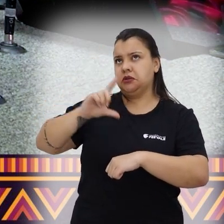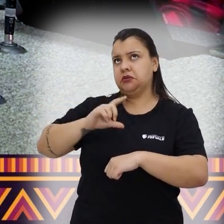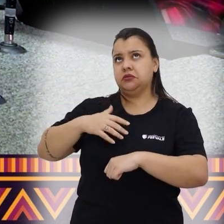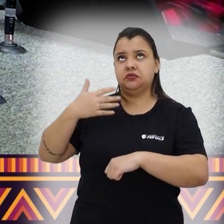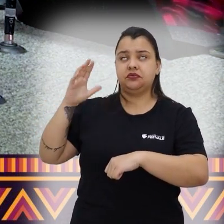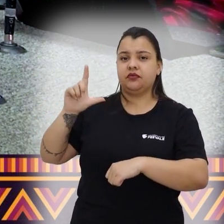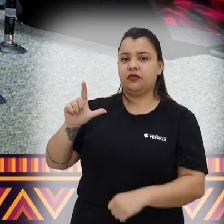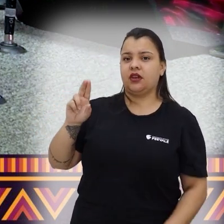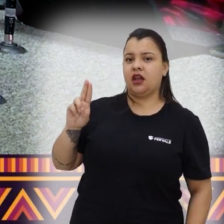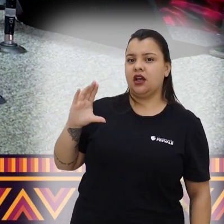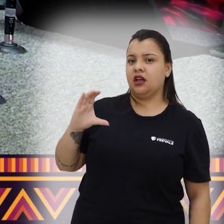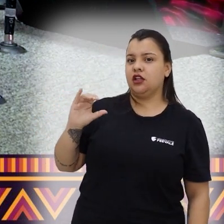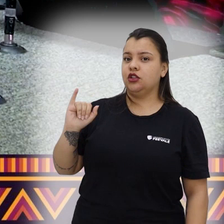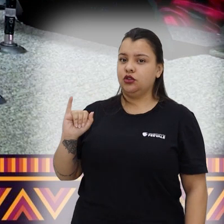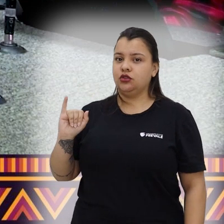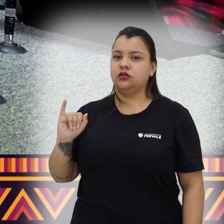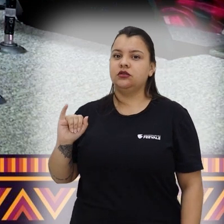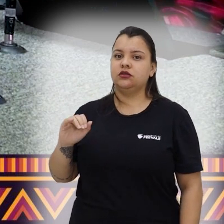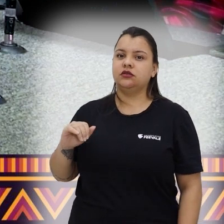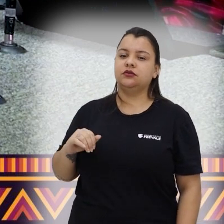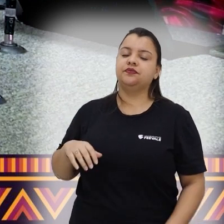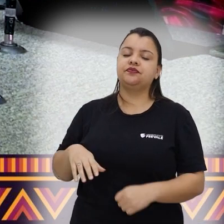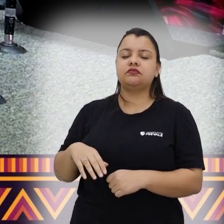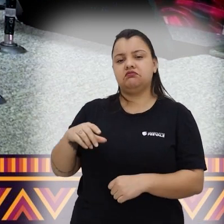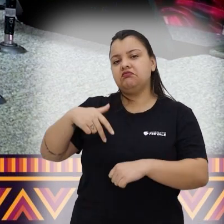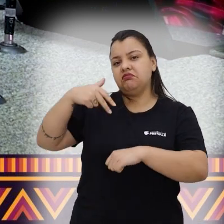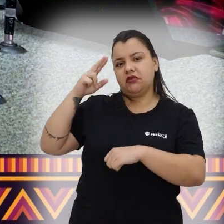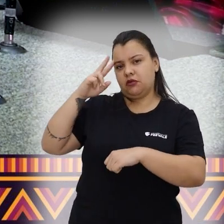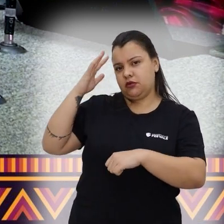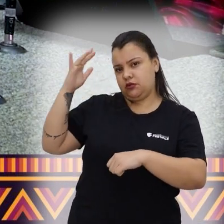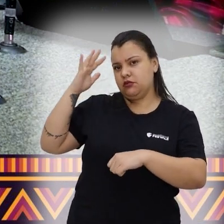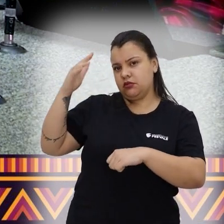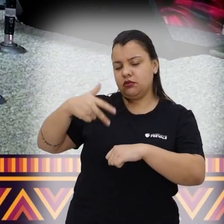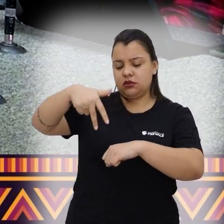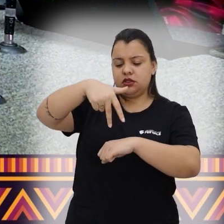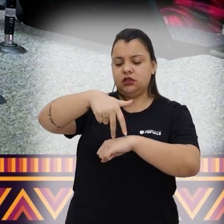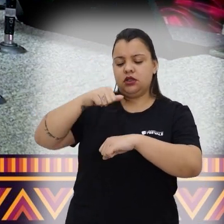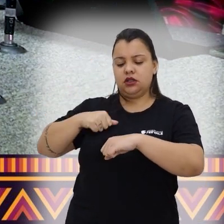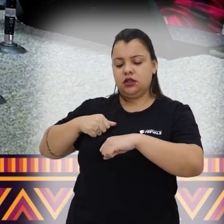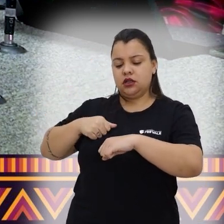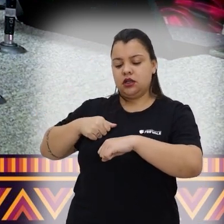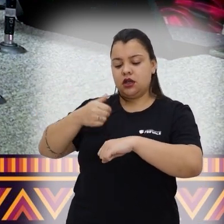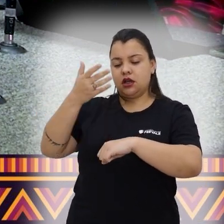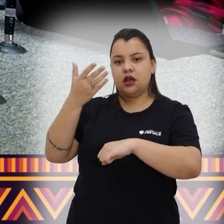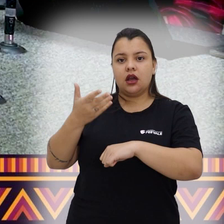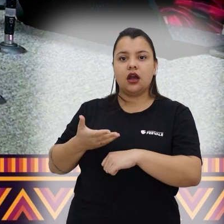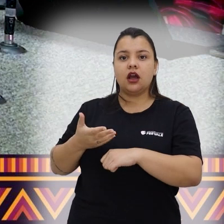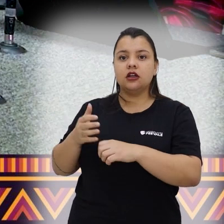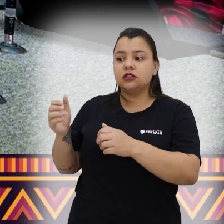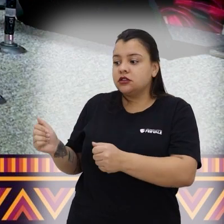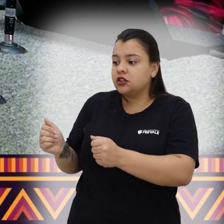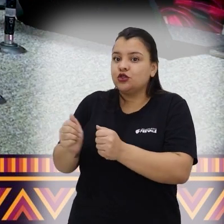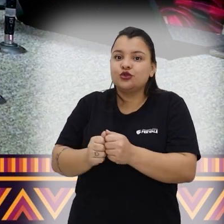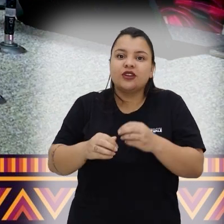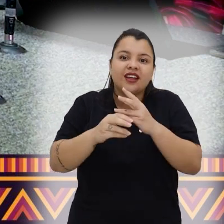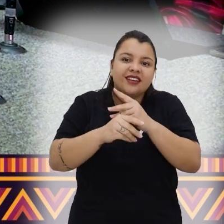Lucy in the Sky. Vamos imaginar que seja a Lucy o nosso primeiro ancestral, mas ela está, de novo, extremamente vinculada à